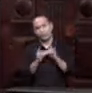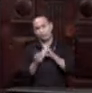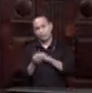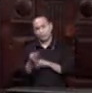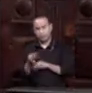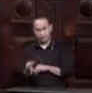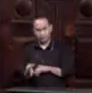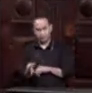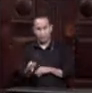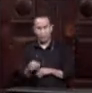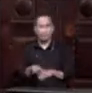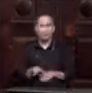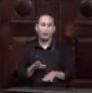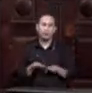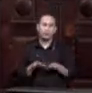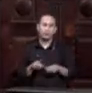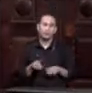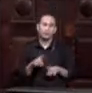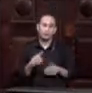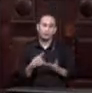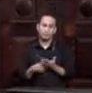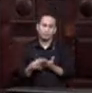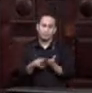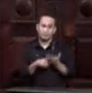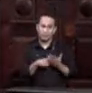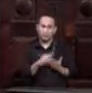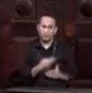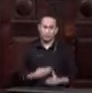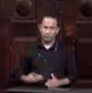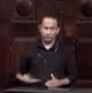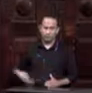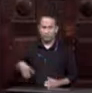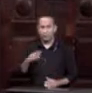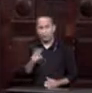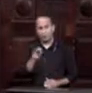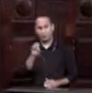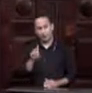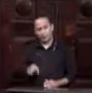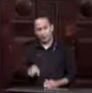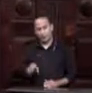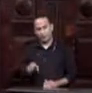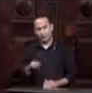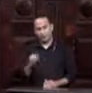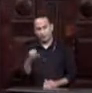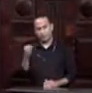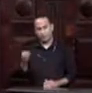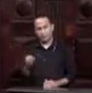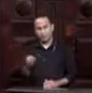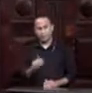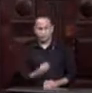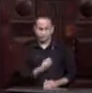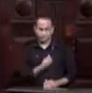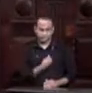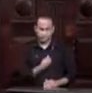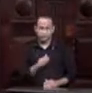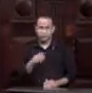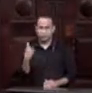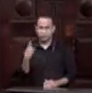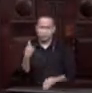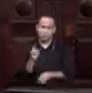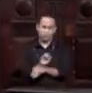contrariaria as possibilidades desse acordo com o governo federal, que é vital para a sobrevivência do nosso Estado. E, por